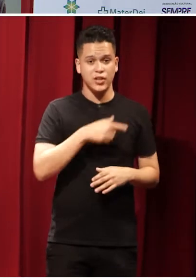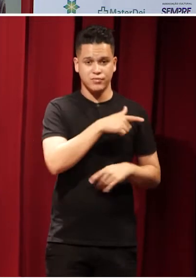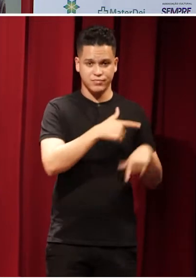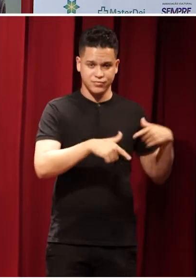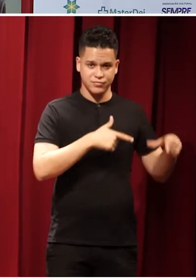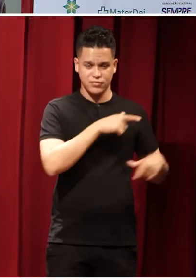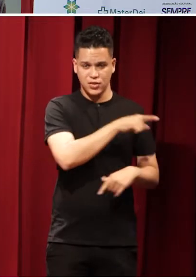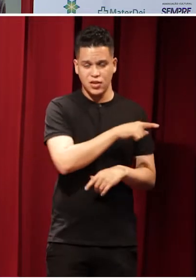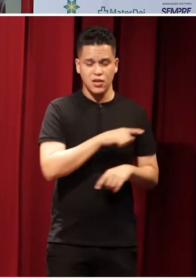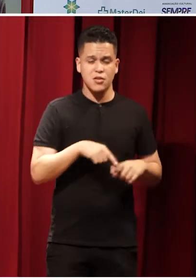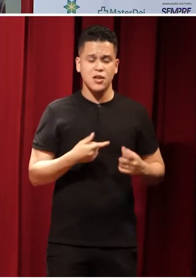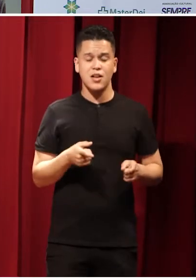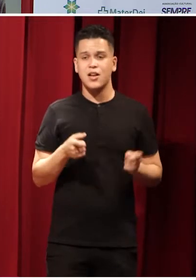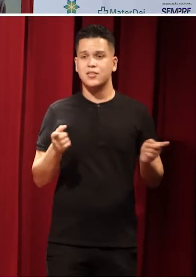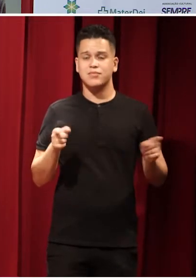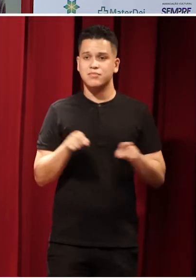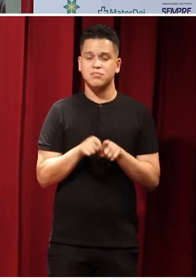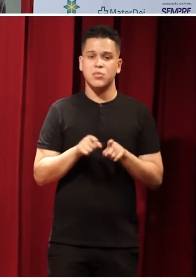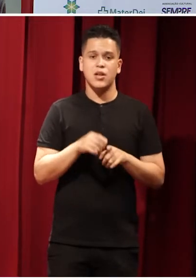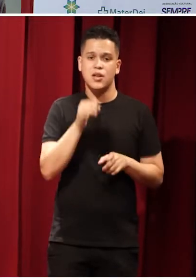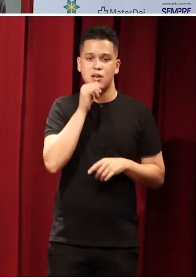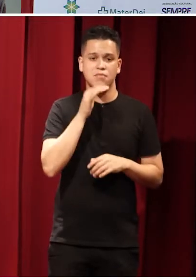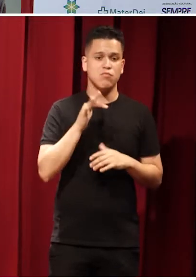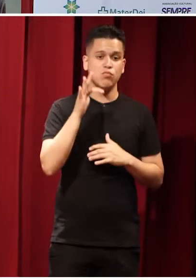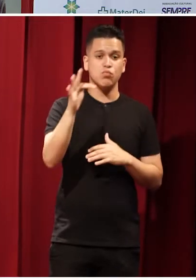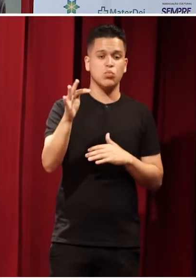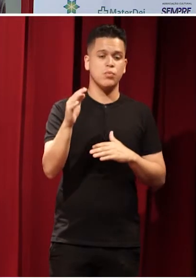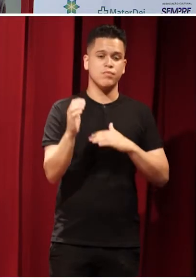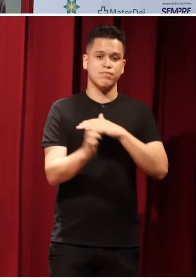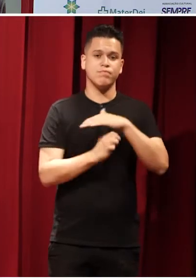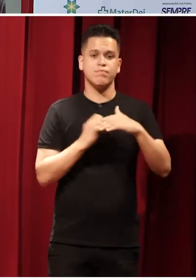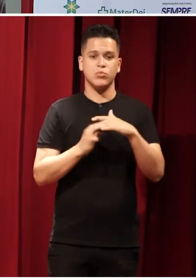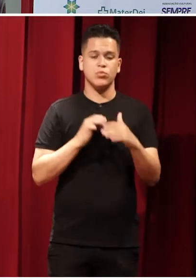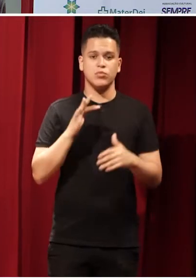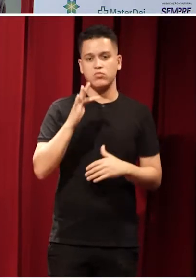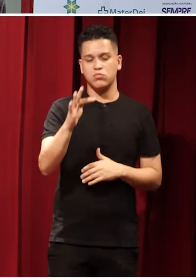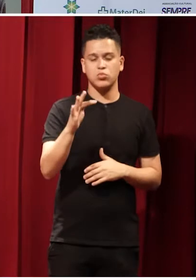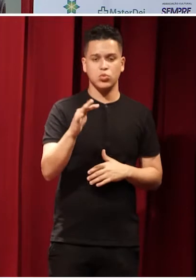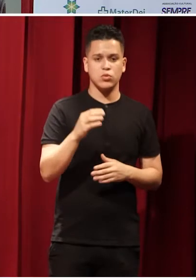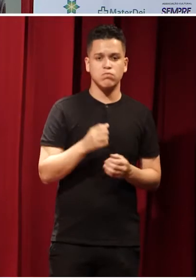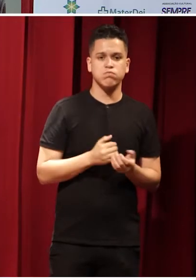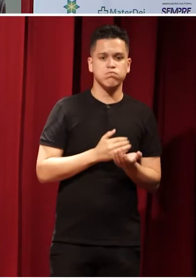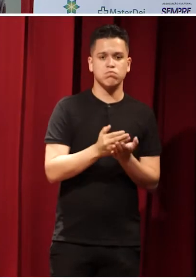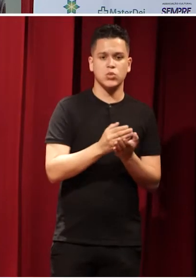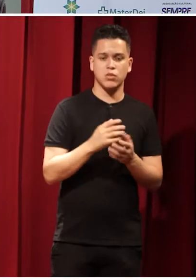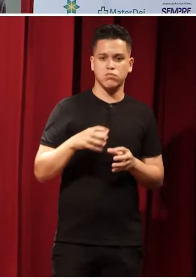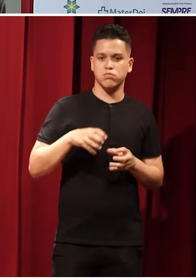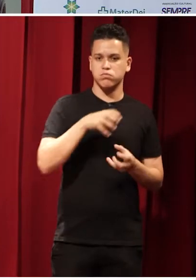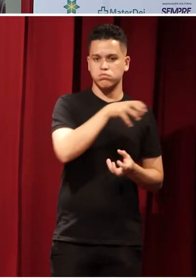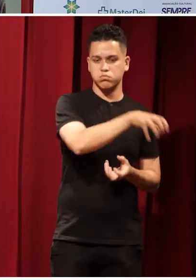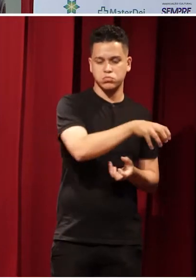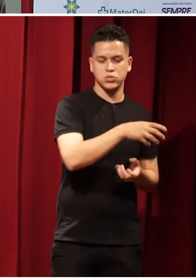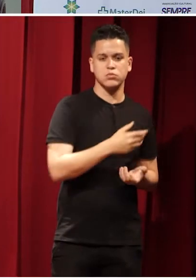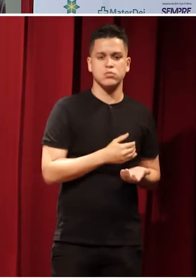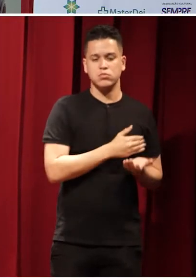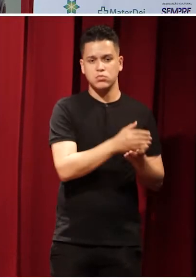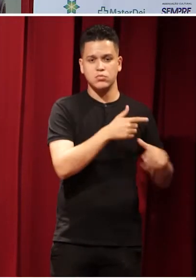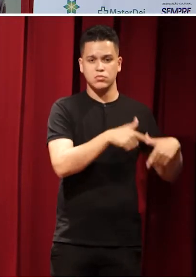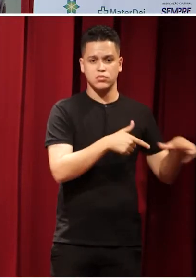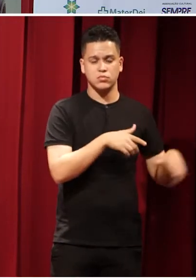um conjunto de oportunidades que vão emergir quando nós interrompermos